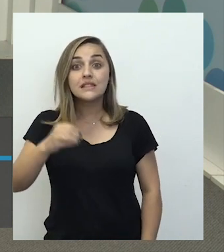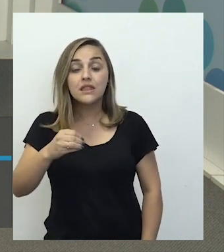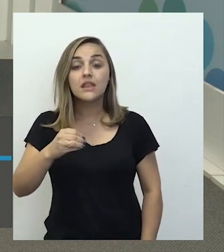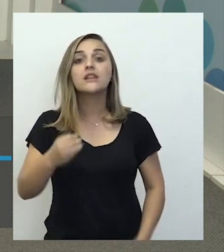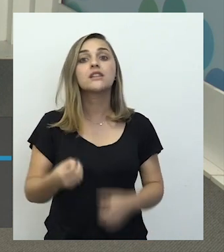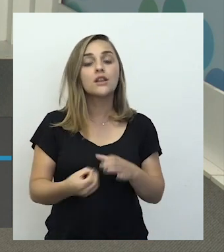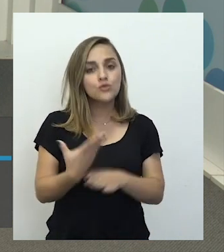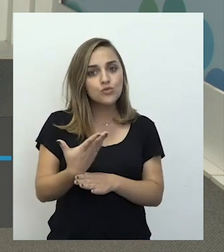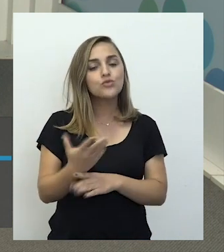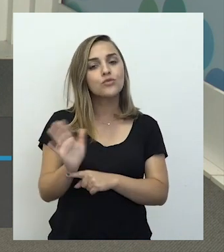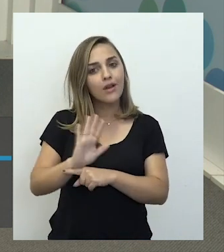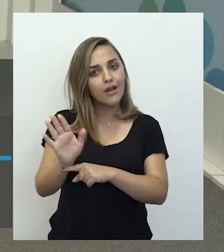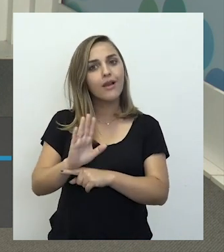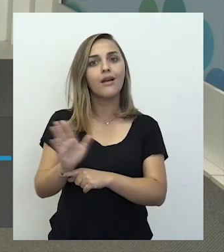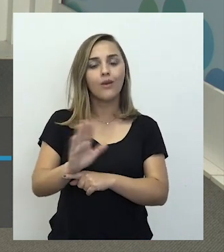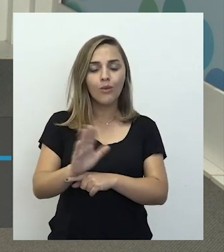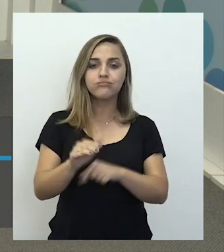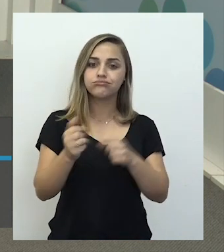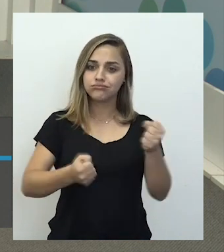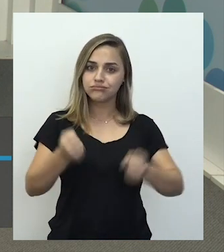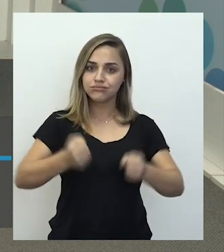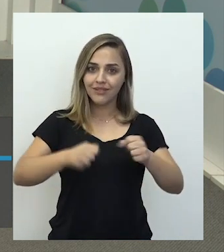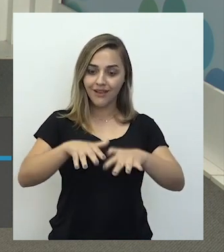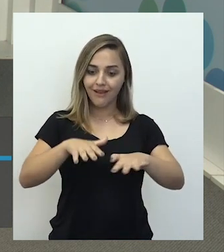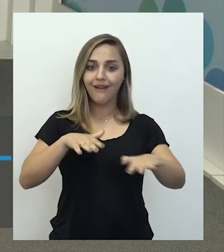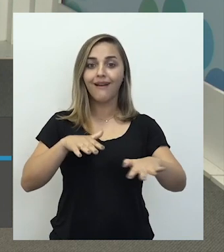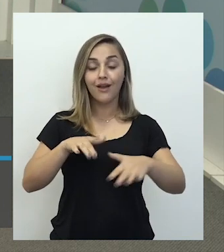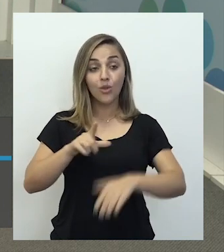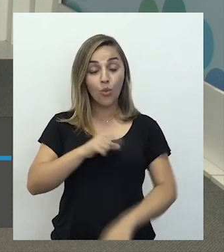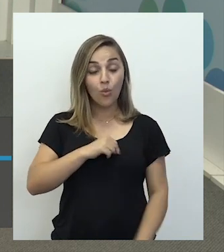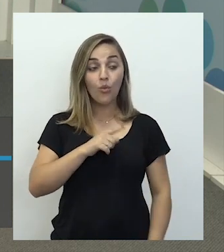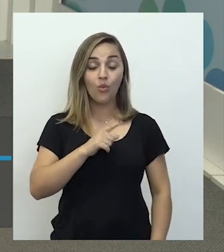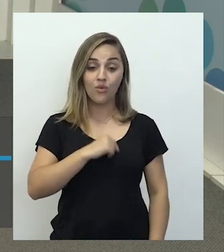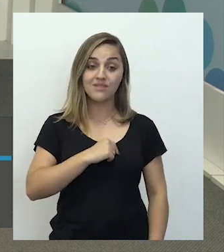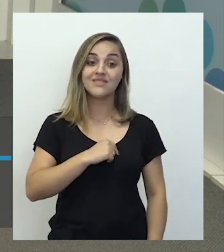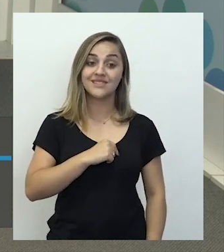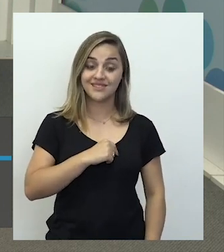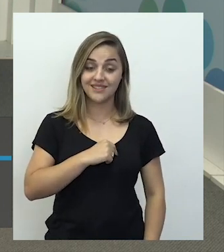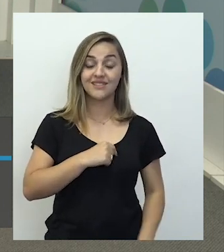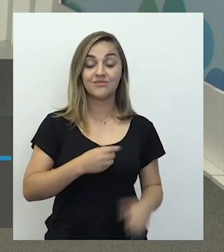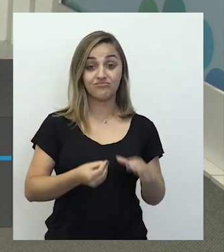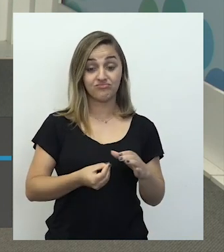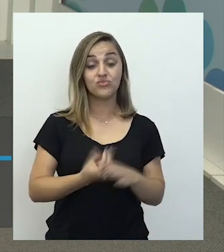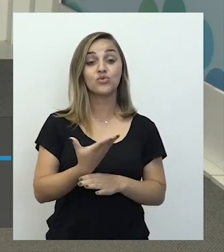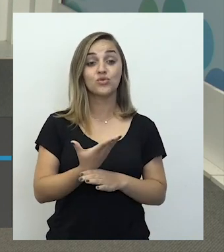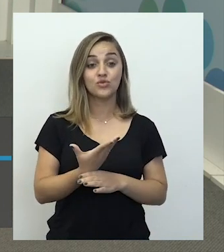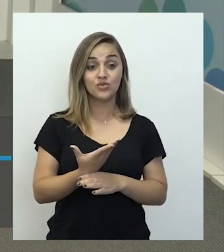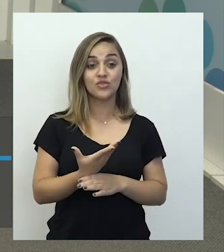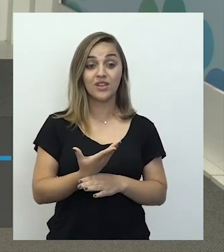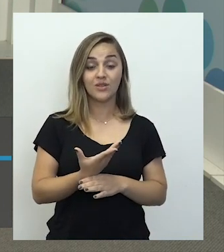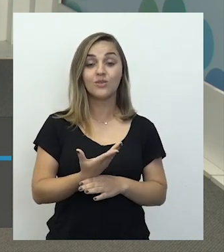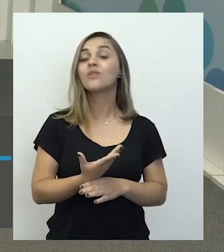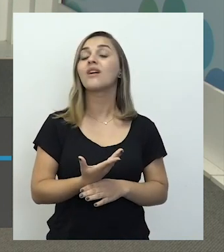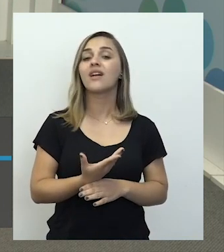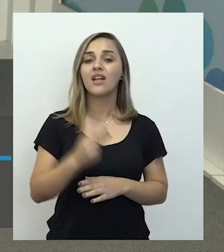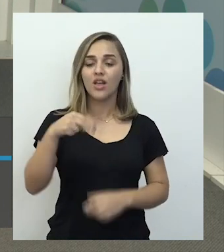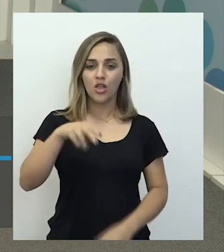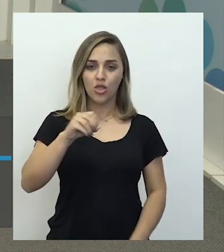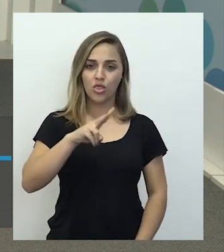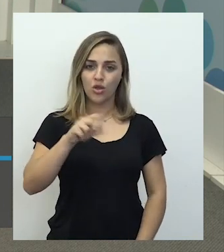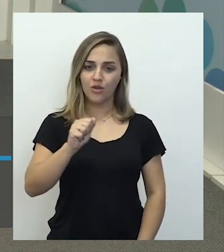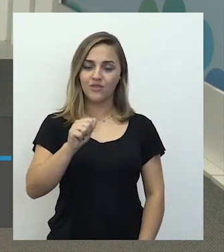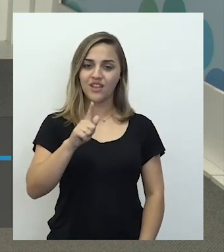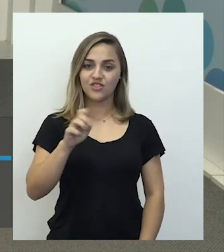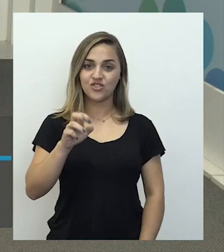e pra 3. Para 70? Não é tão perto não, meu tá Deus. Tá perto, 1900. Tá, em Nova Jersey, é com o magnata Richard